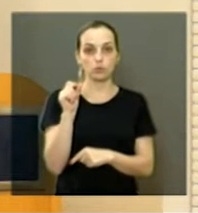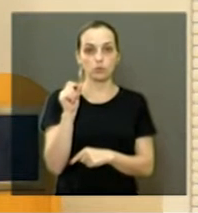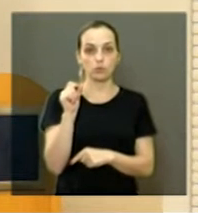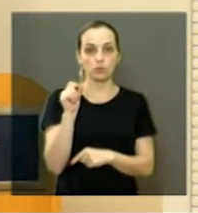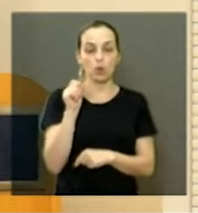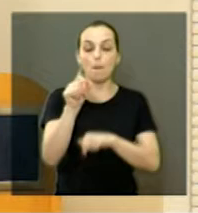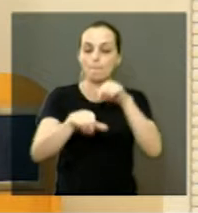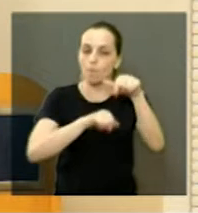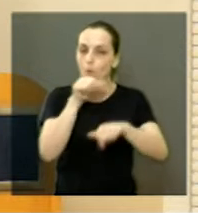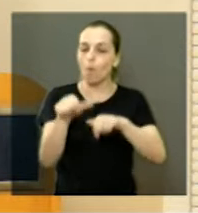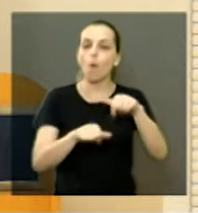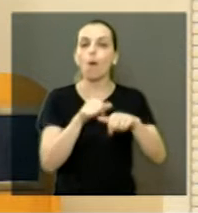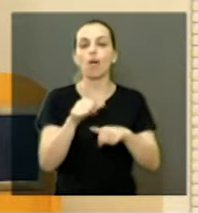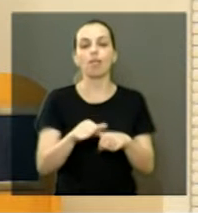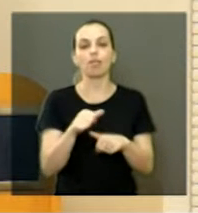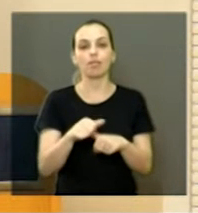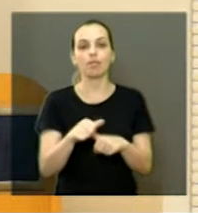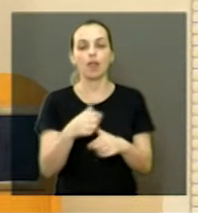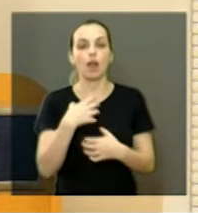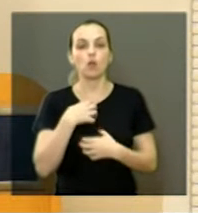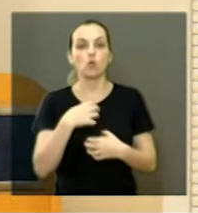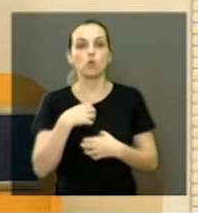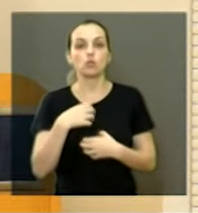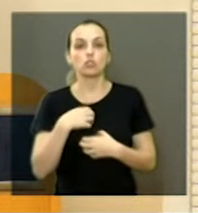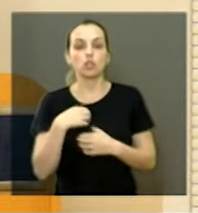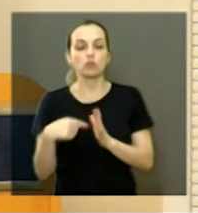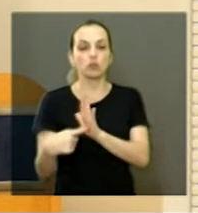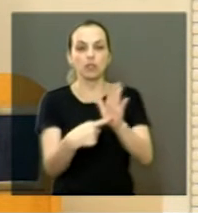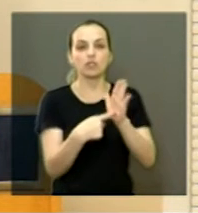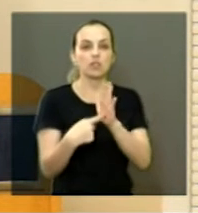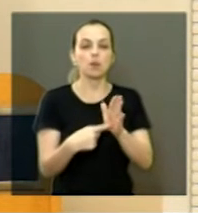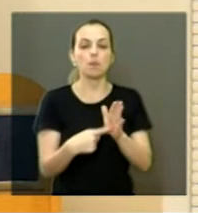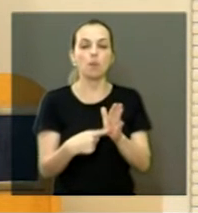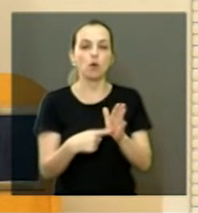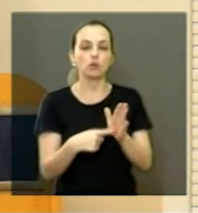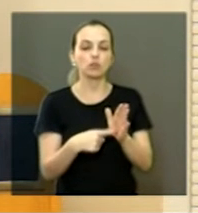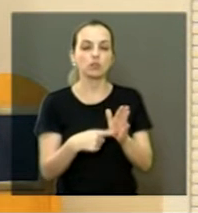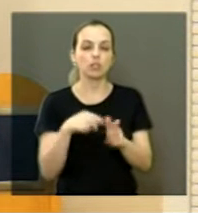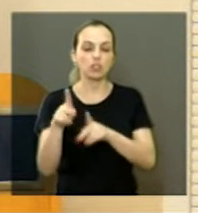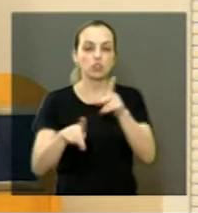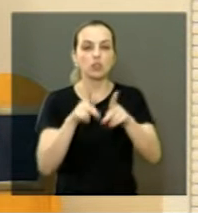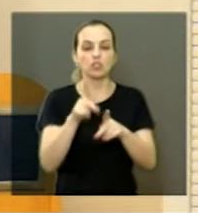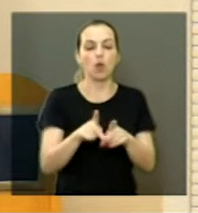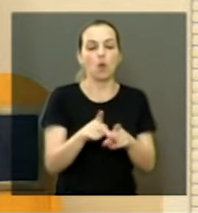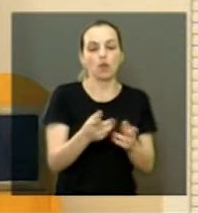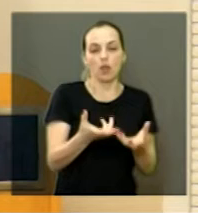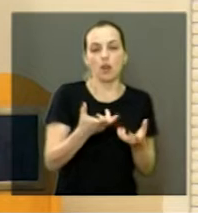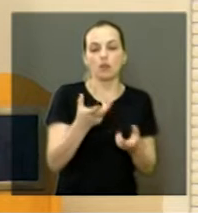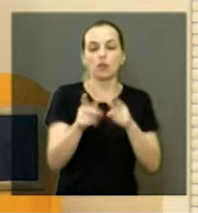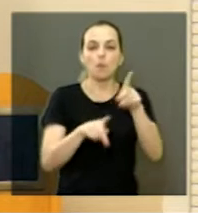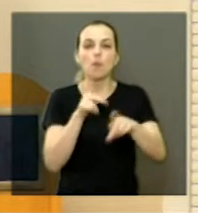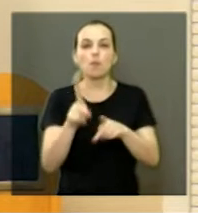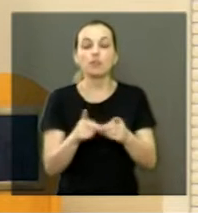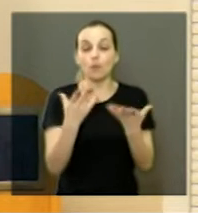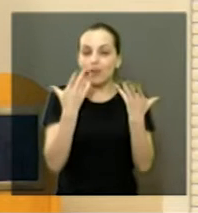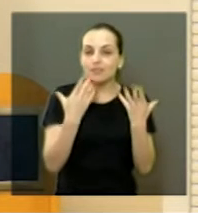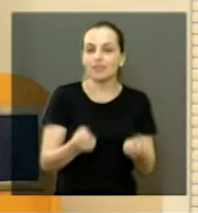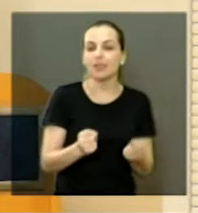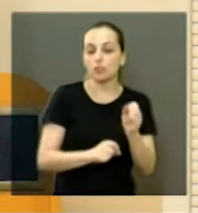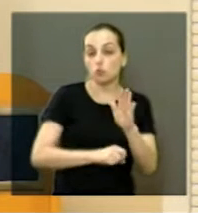mudar a realidade que se apresenta de forma pouco social querendo que a população engula goela abaixo este aumento do iptu